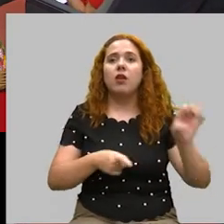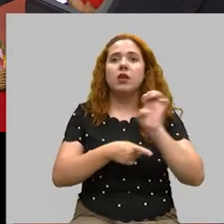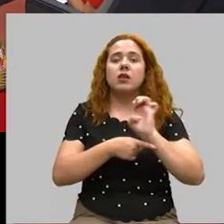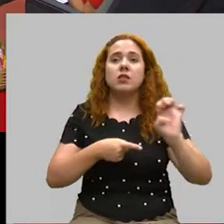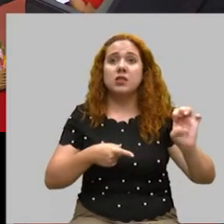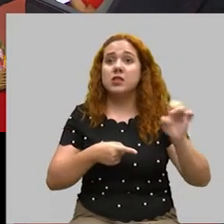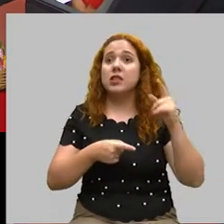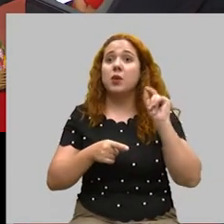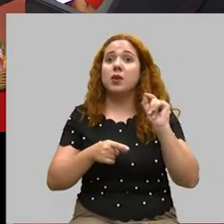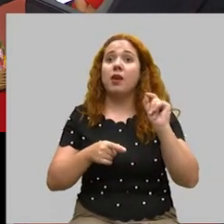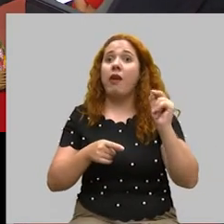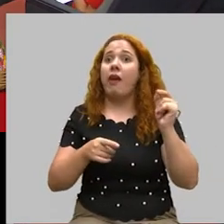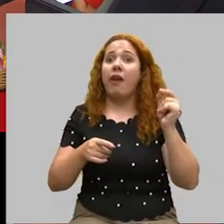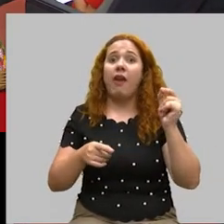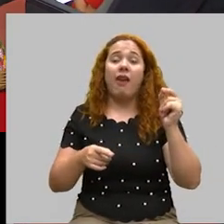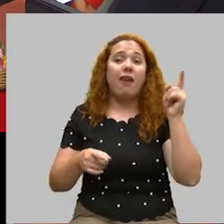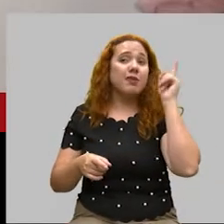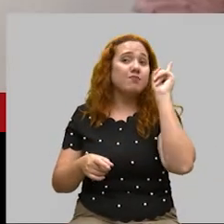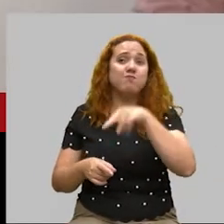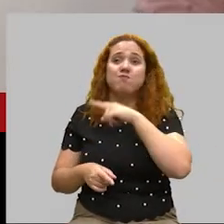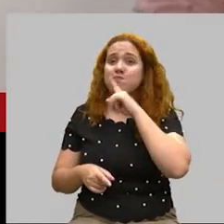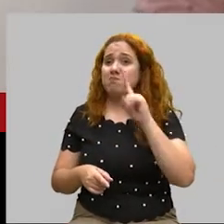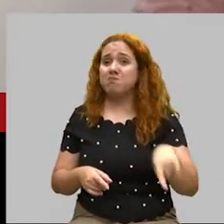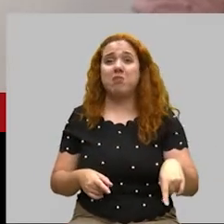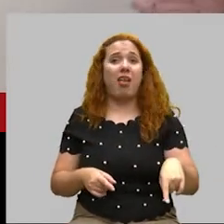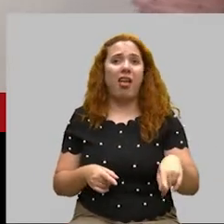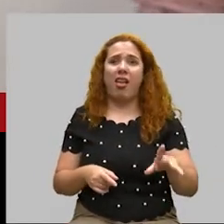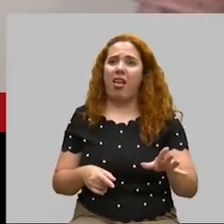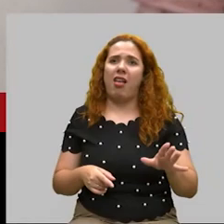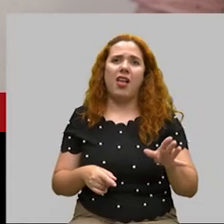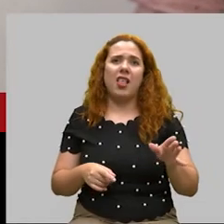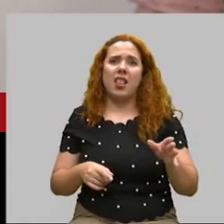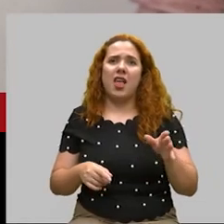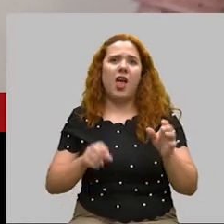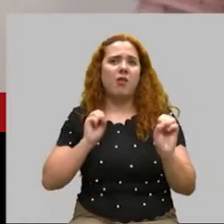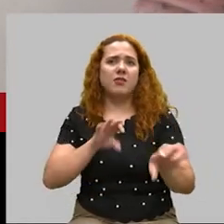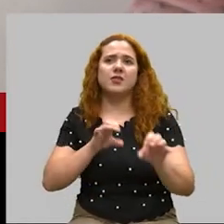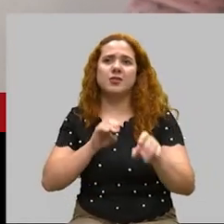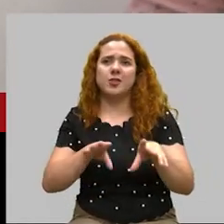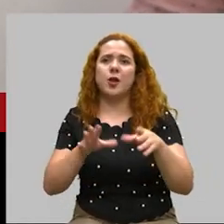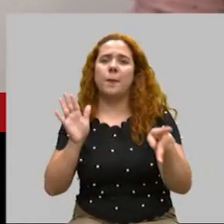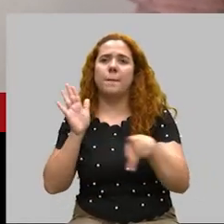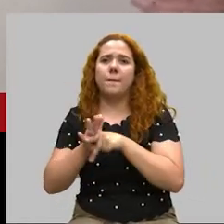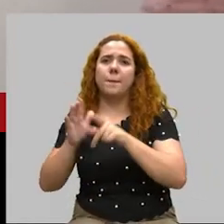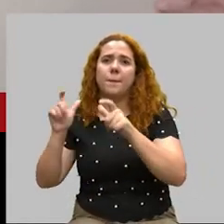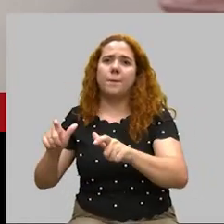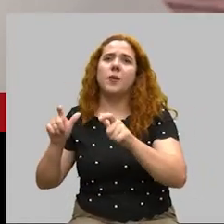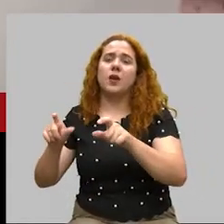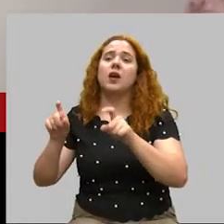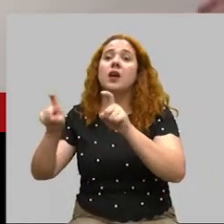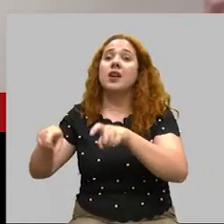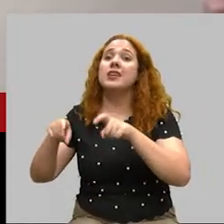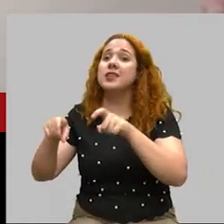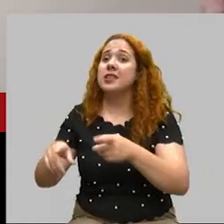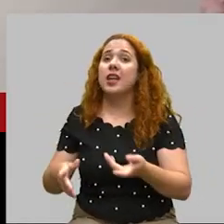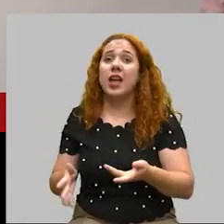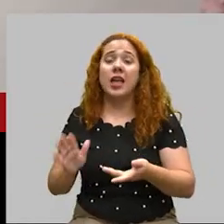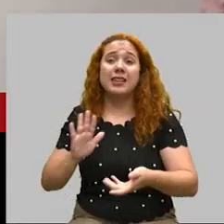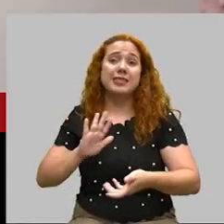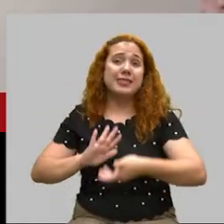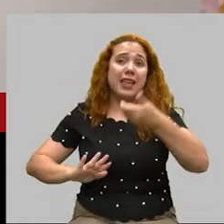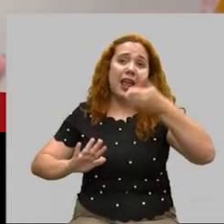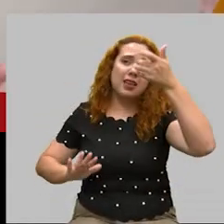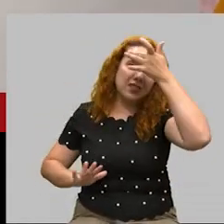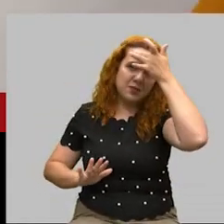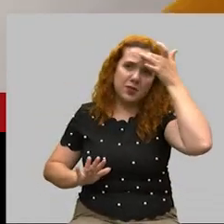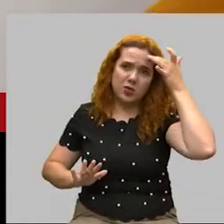mãos dadas projeto Originalmente com uma tarefa de centralização de matrículas mas enquanto você falava eu